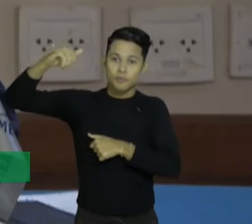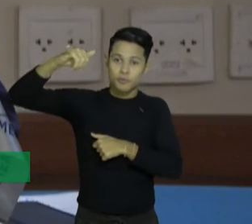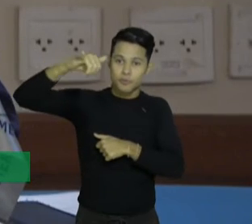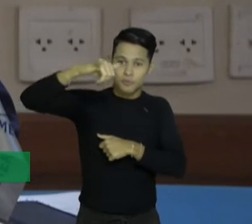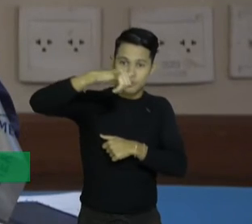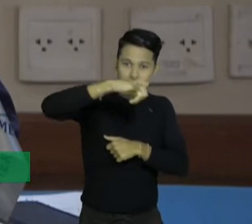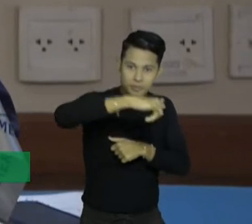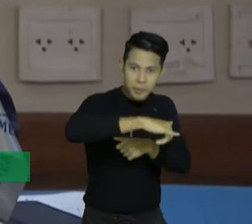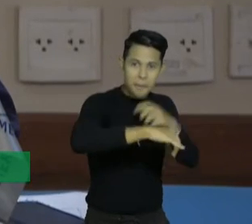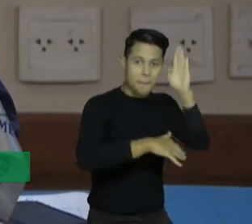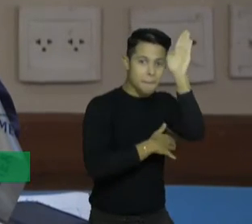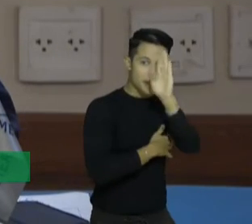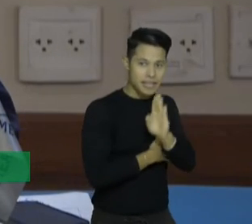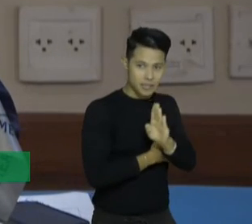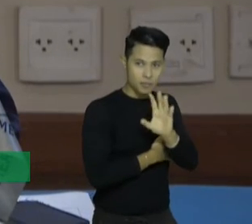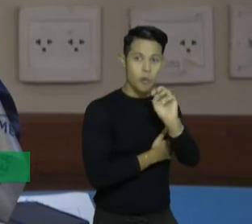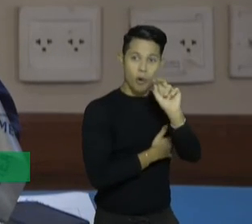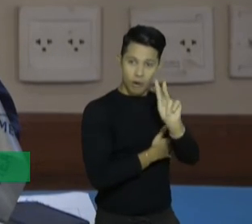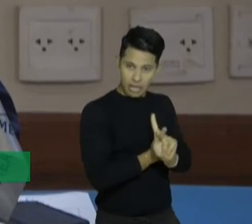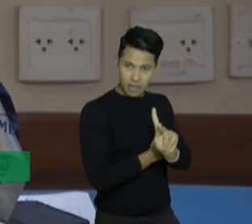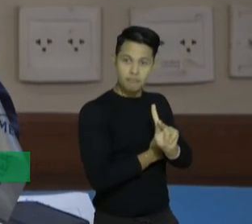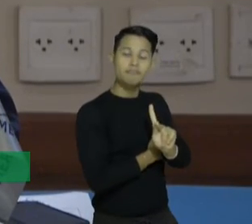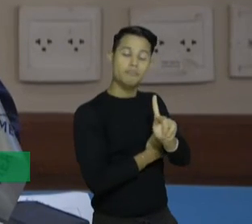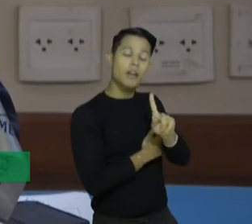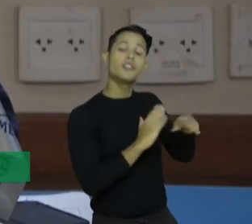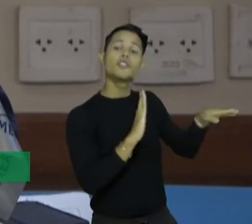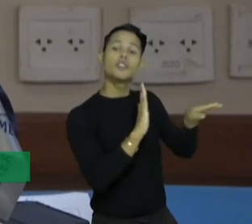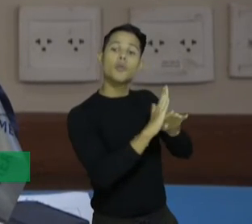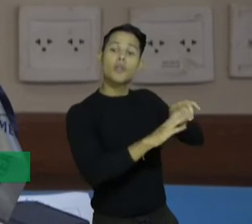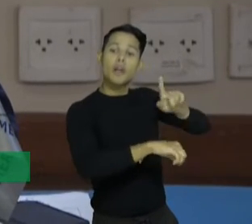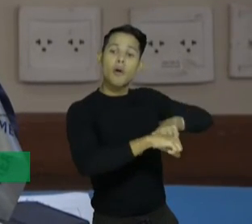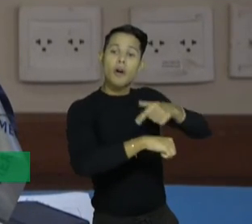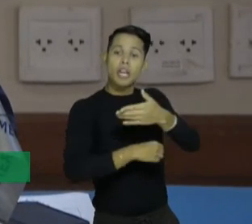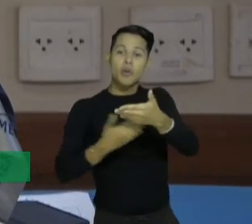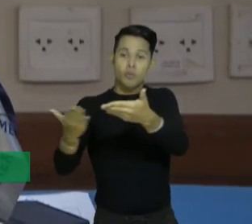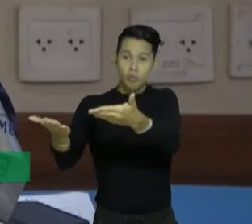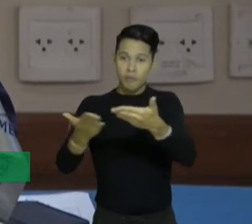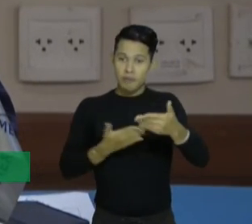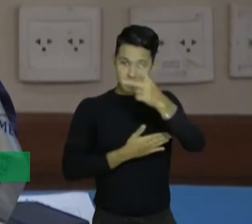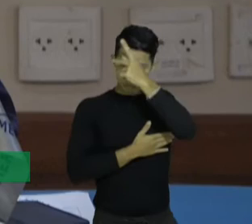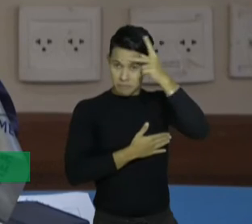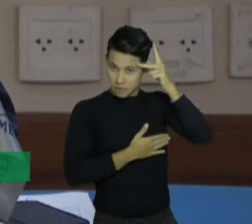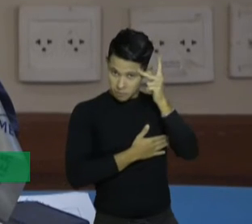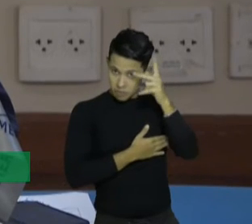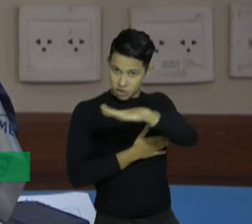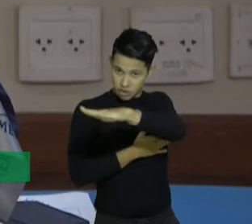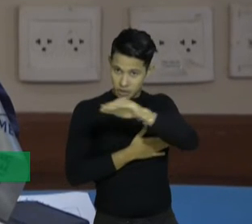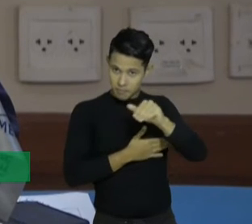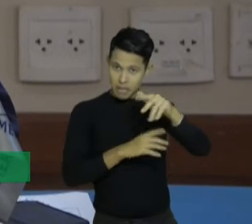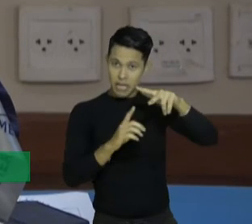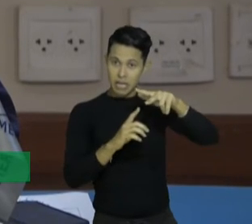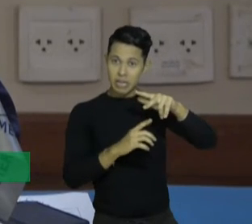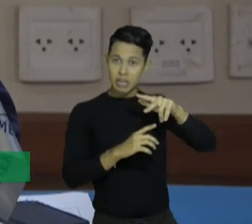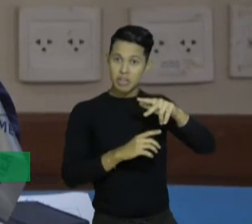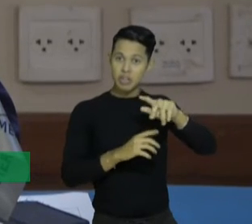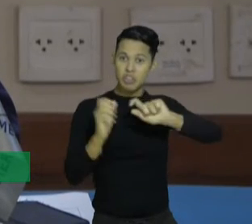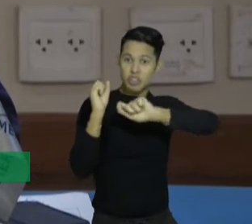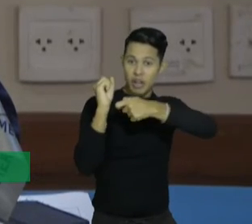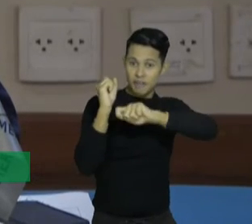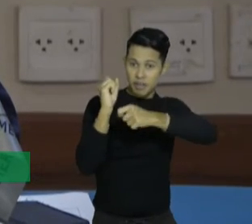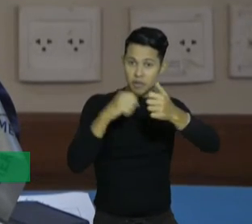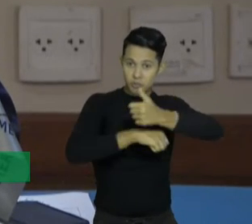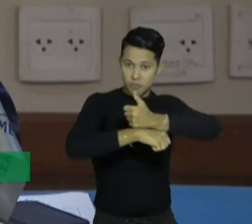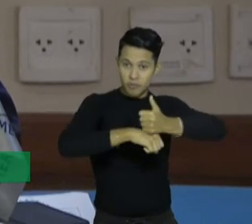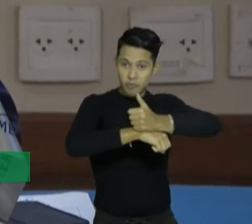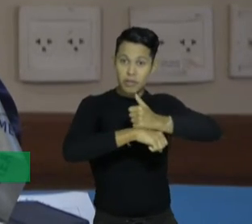hora de estará fech dura chamei lá o chaveiro o marcineiro e eles instalará a fechadura e eu falei ah essa